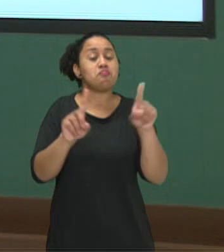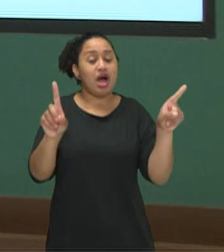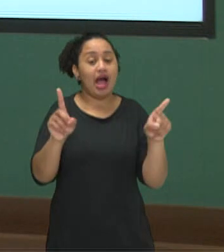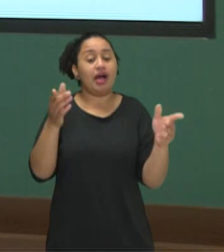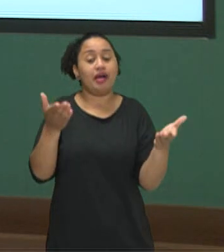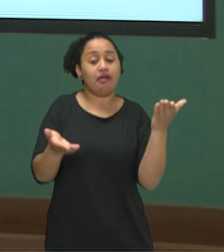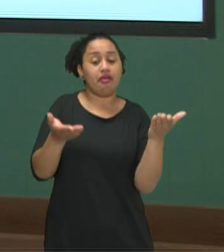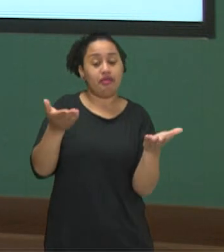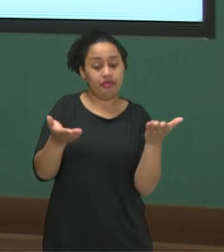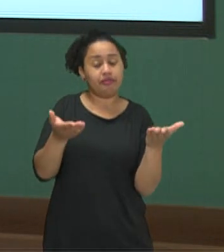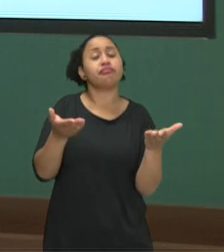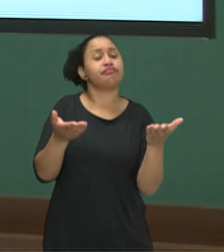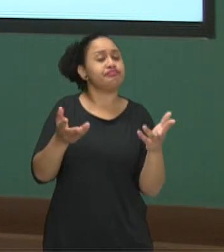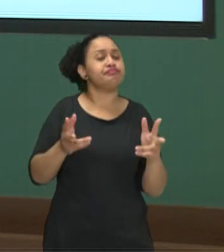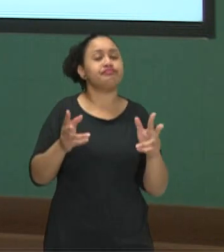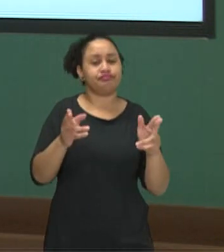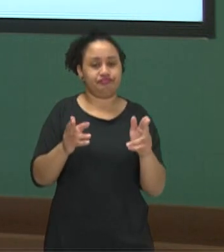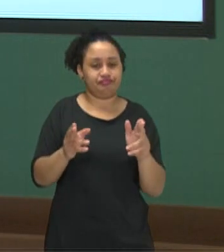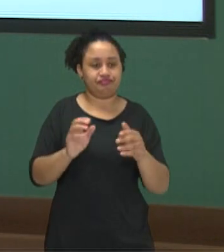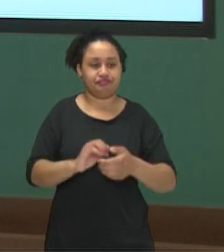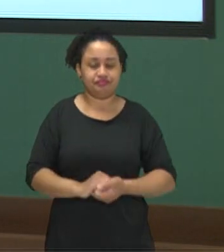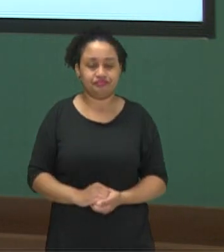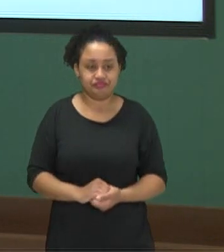peso das massas é o mesmo.